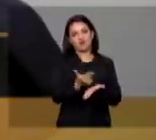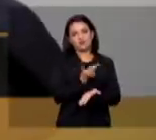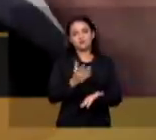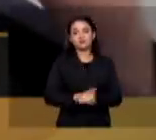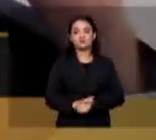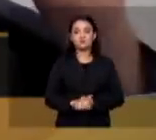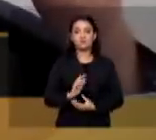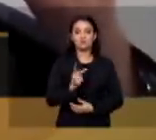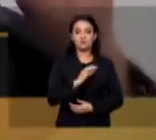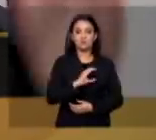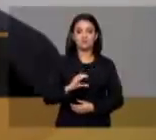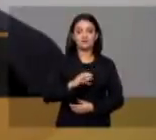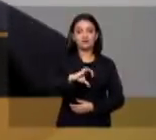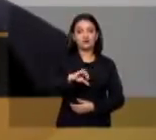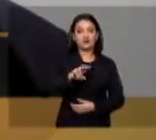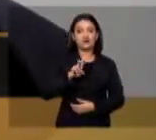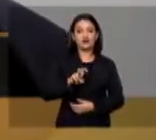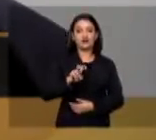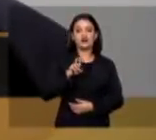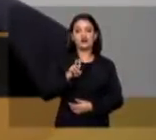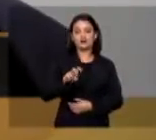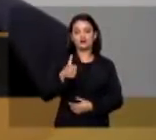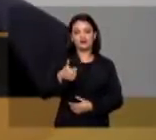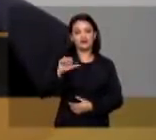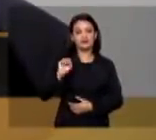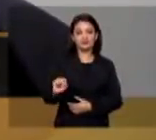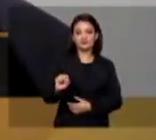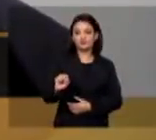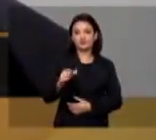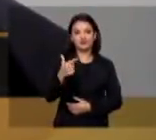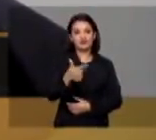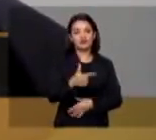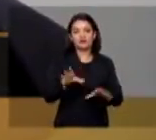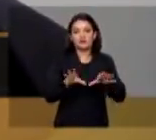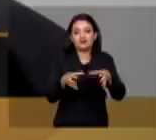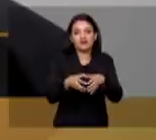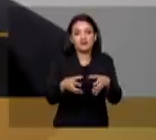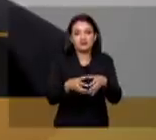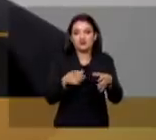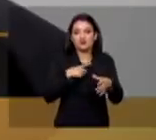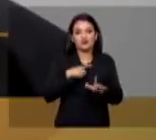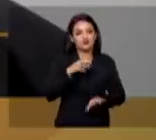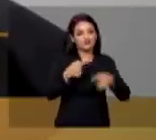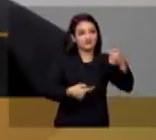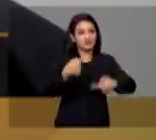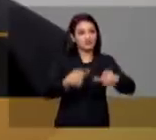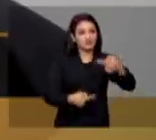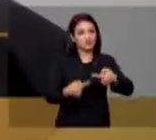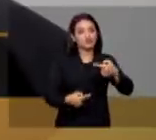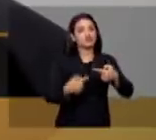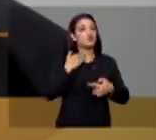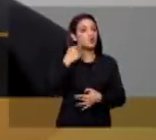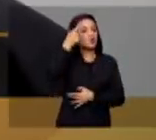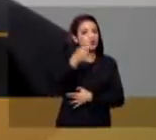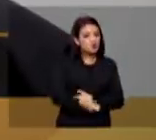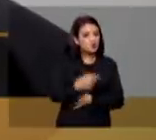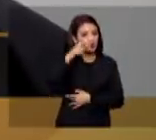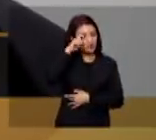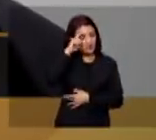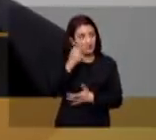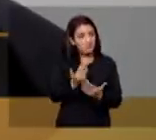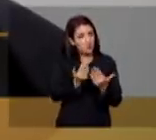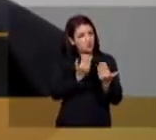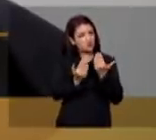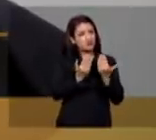No HC 95.518, que a segunda turma discutiu a suspeição do ex-juiz Sérgio Moro no caso do Banestado,